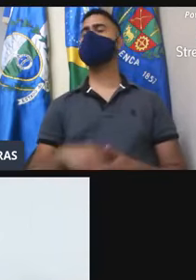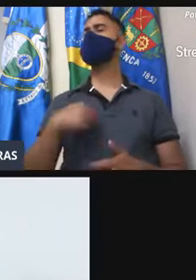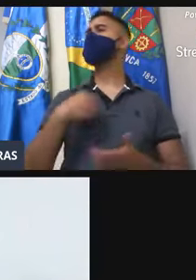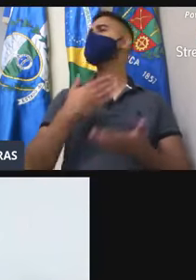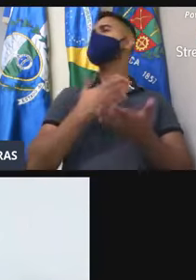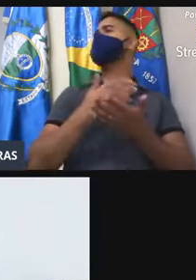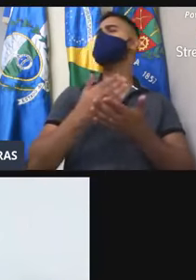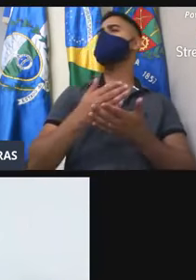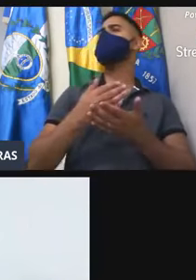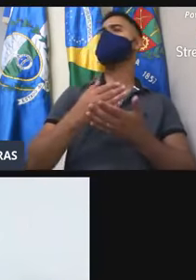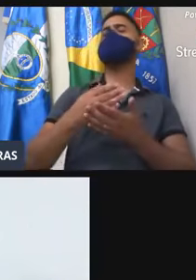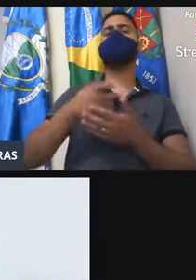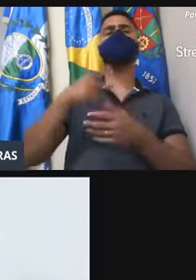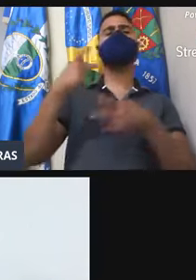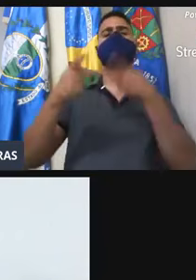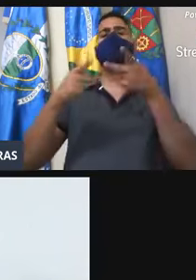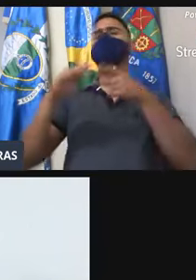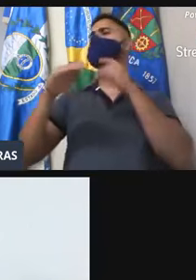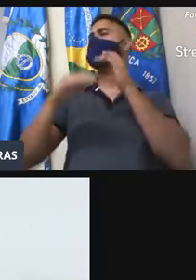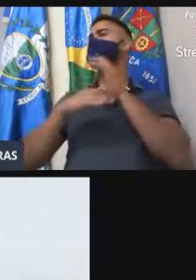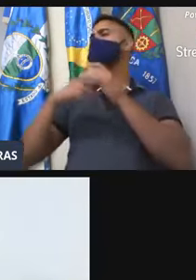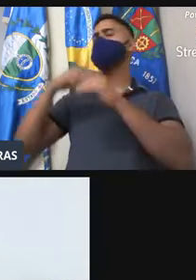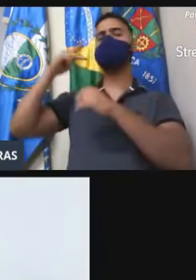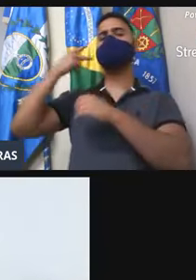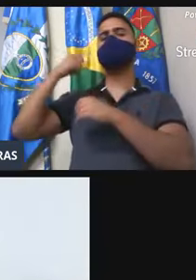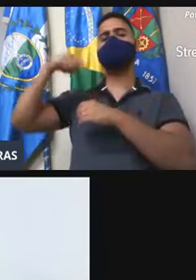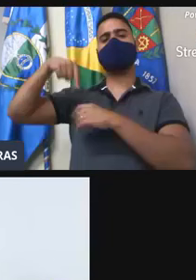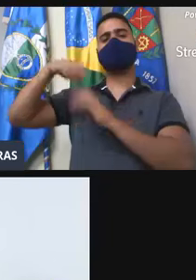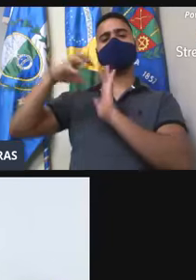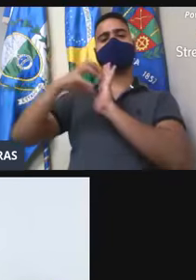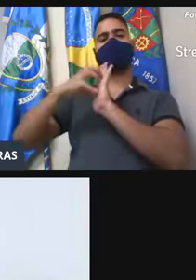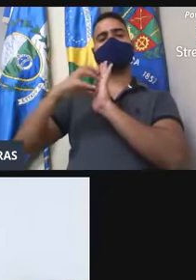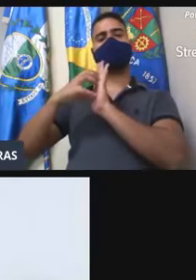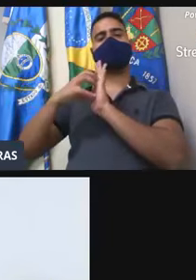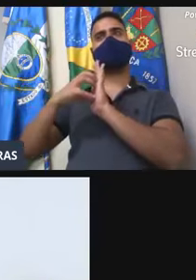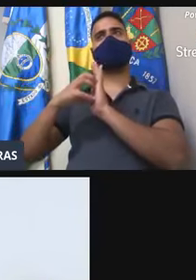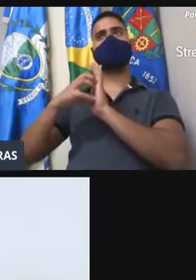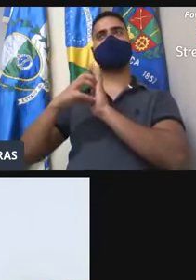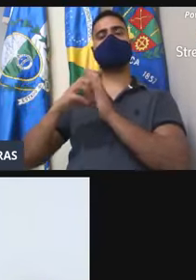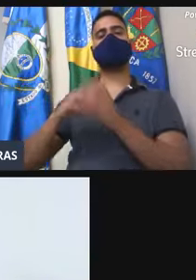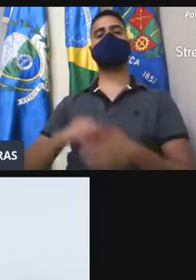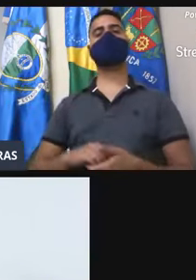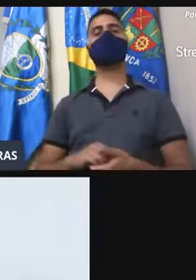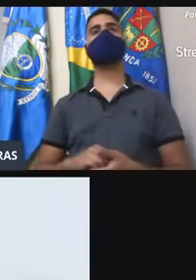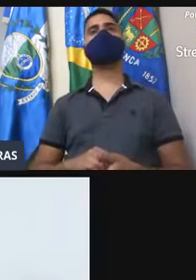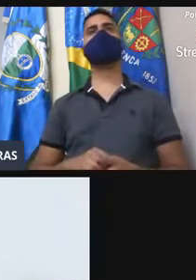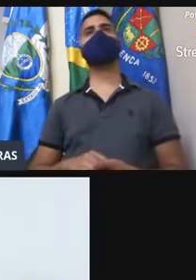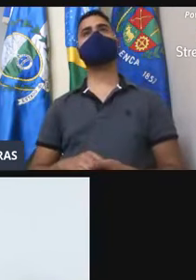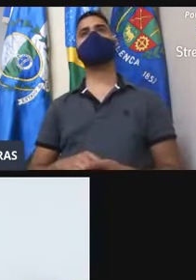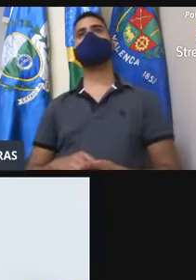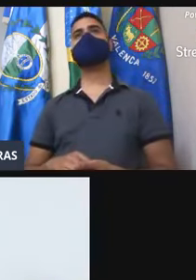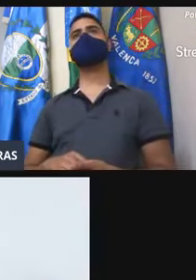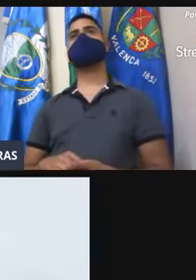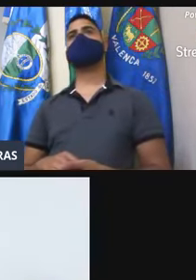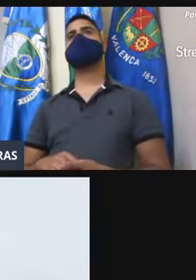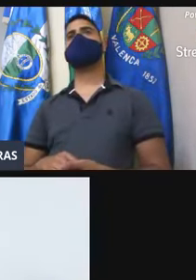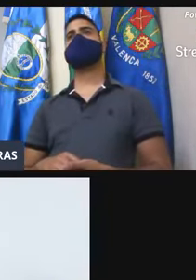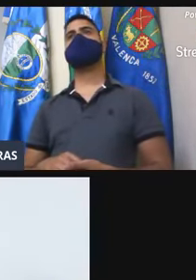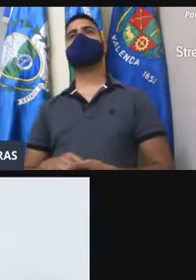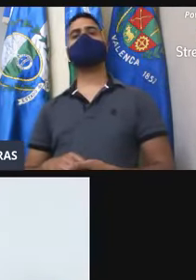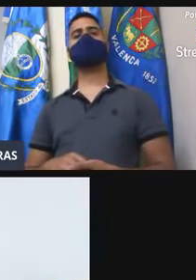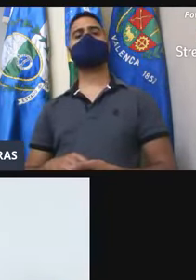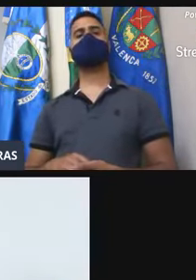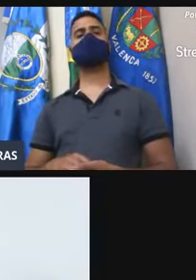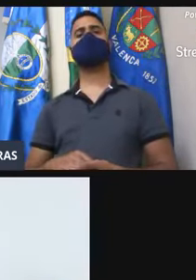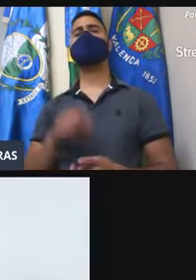relatando para todos os outros vereadores aqui dessa casa a covardia que essa empresa de